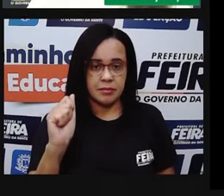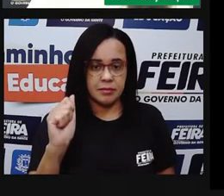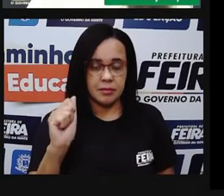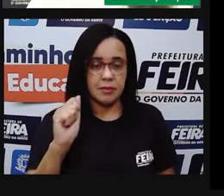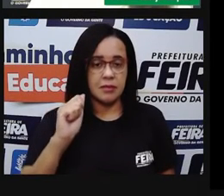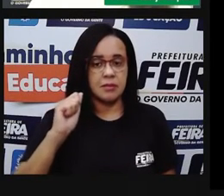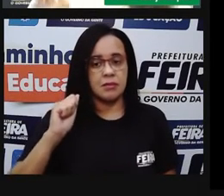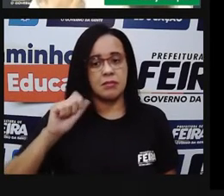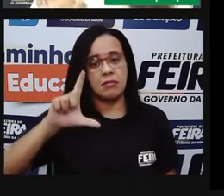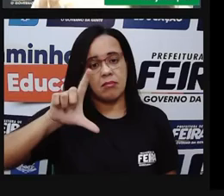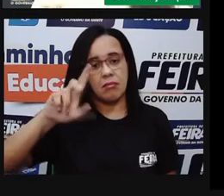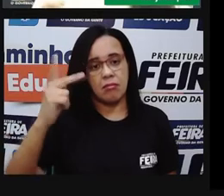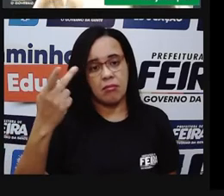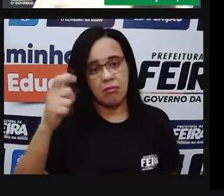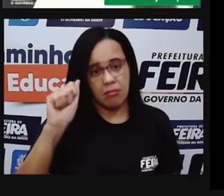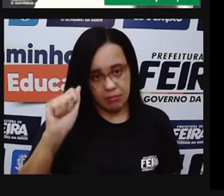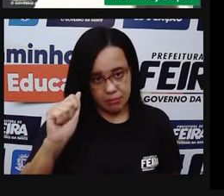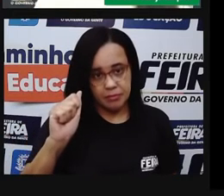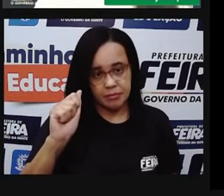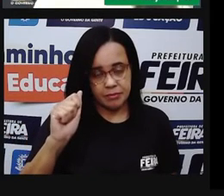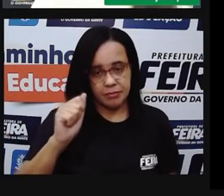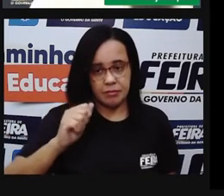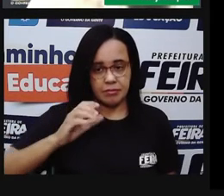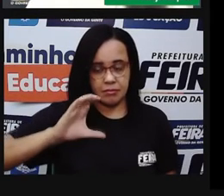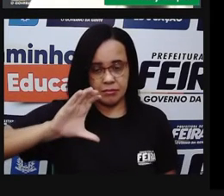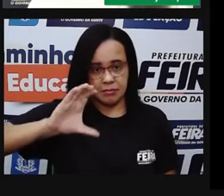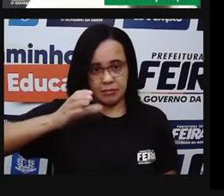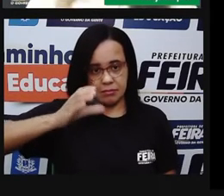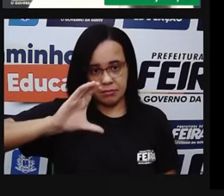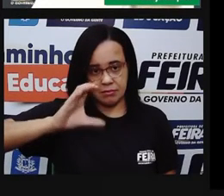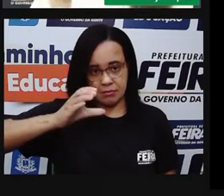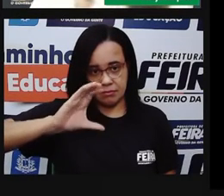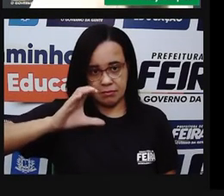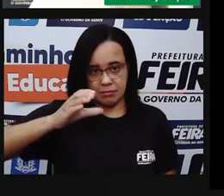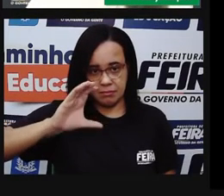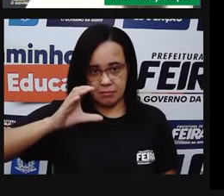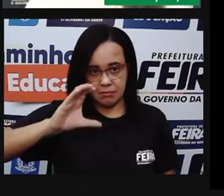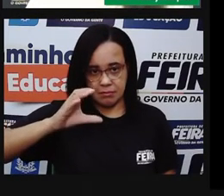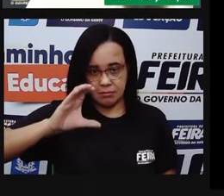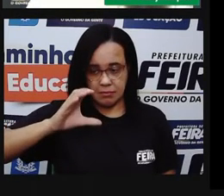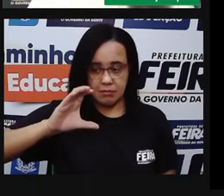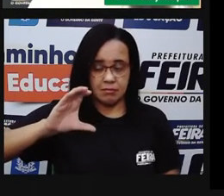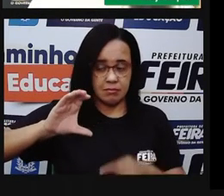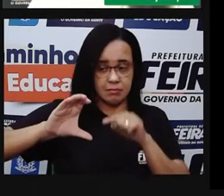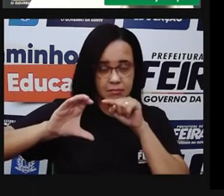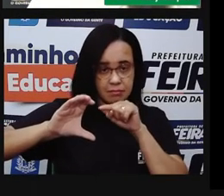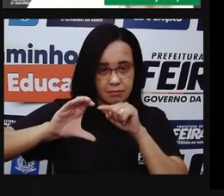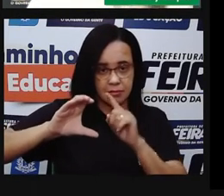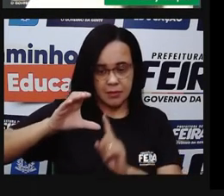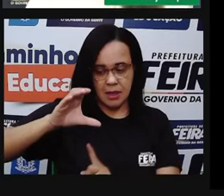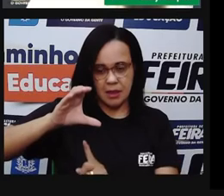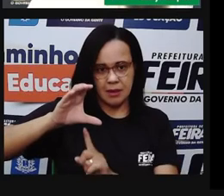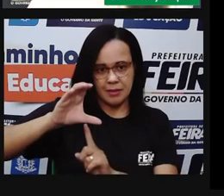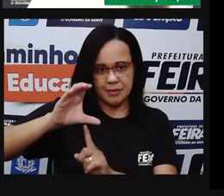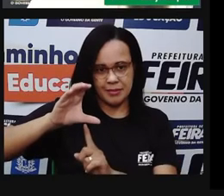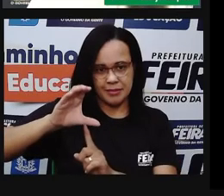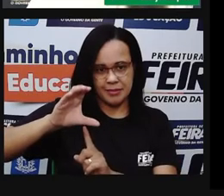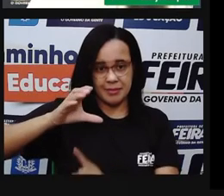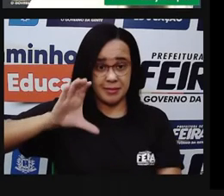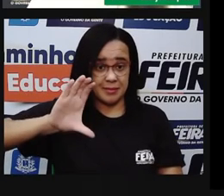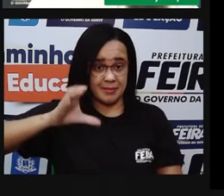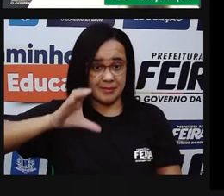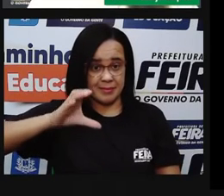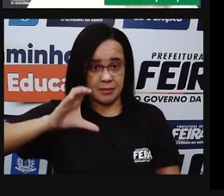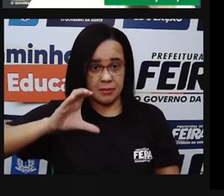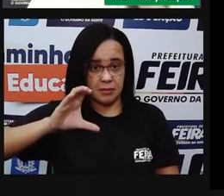Lha. C cedilha A. Lembre que eu falei no slide anterior que o C, quando está com a cedilha, tem o som